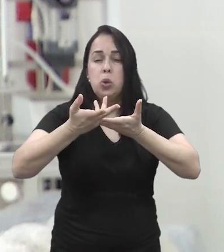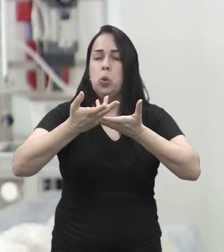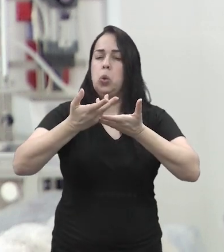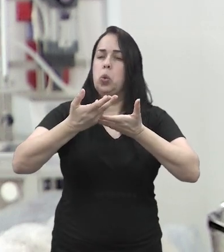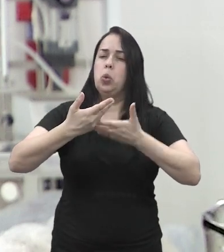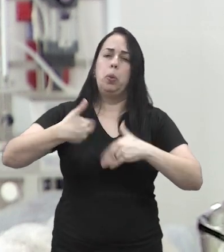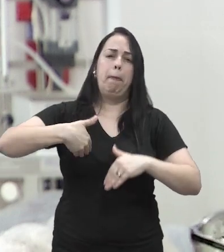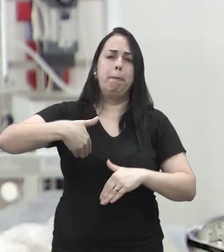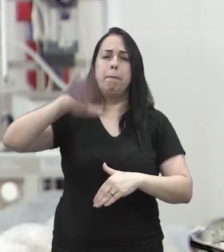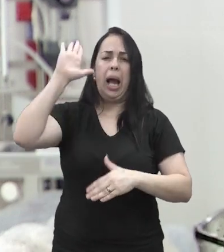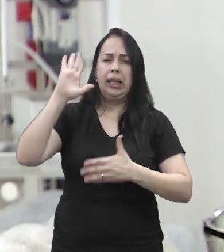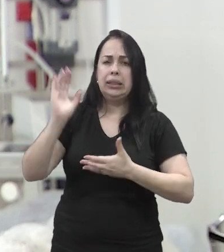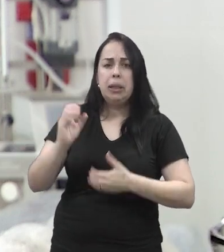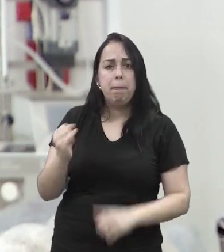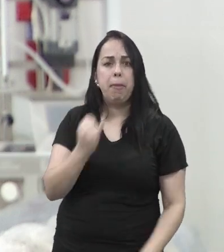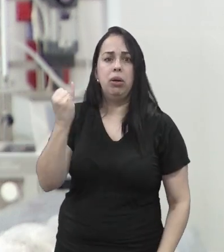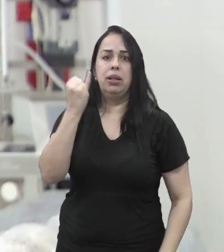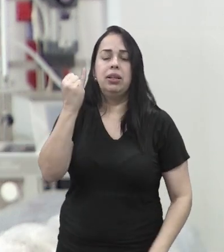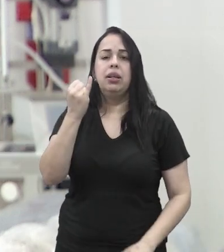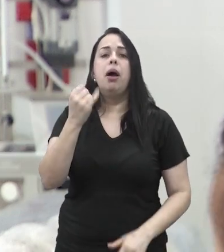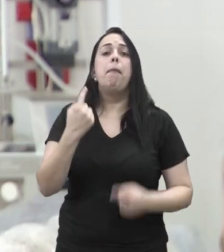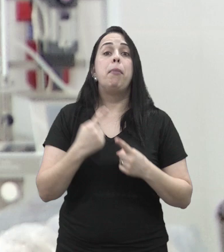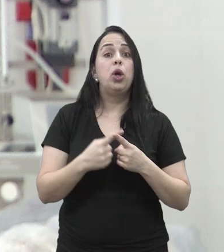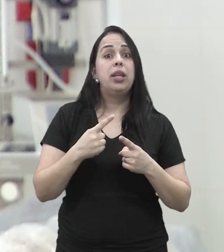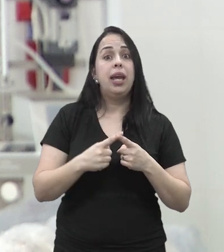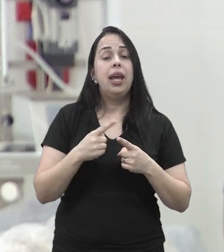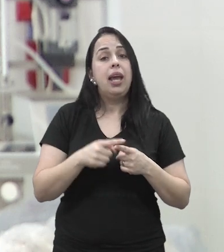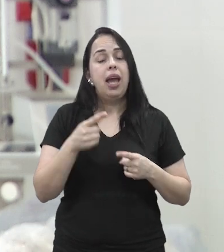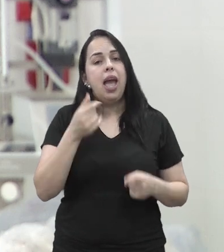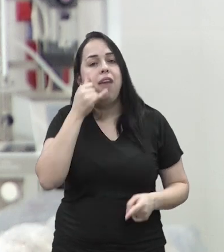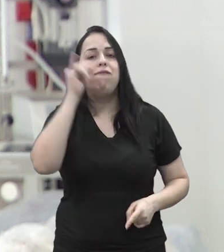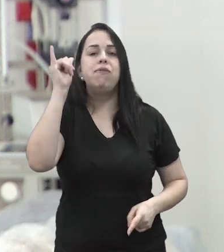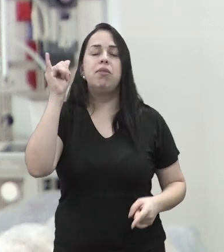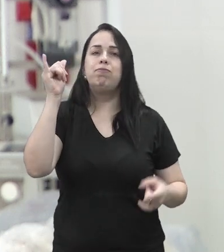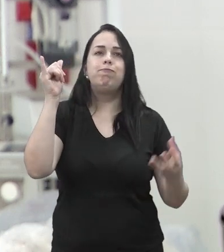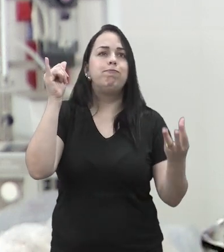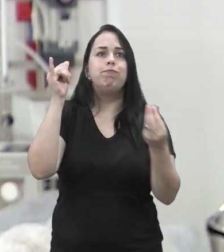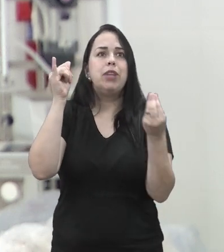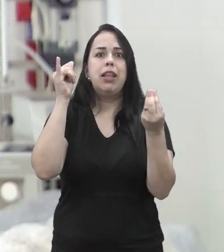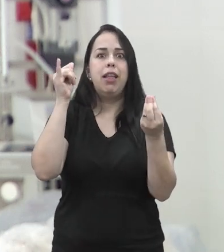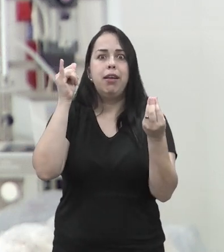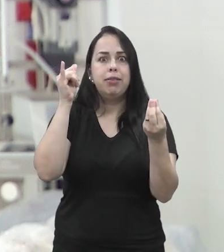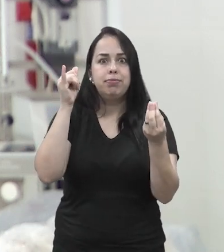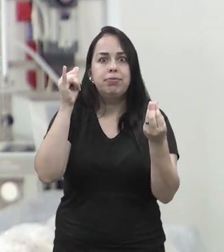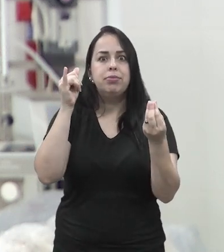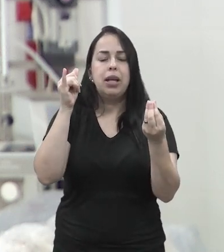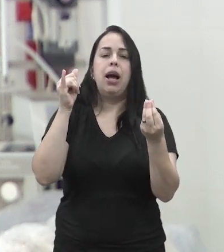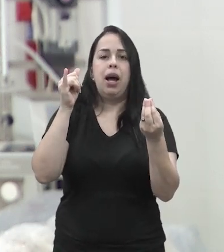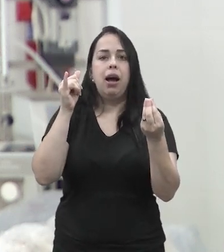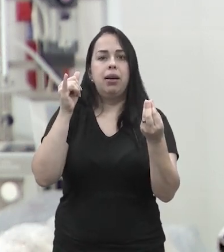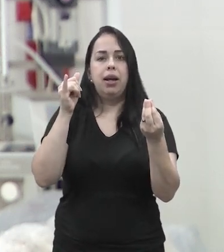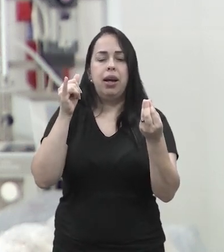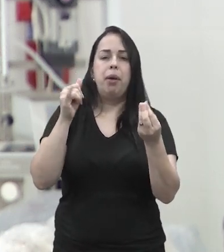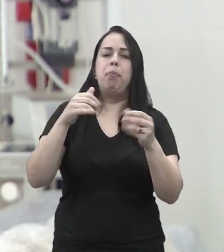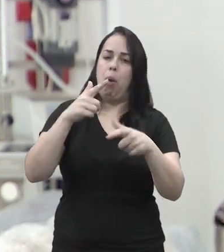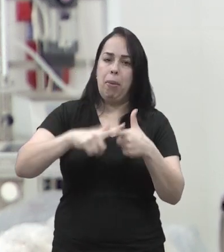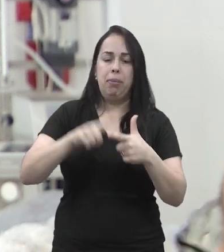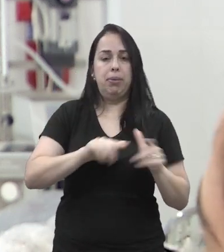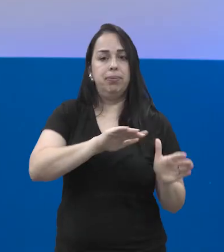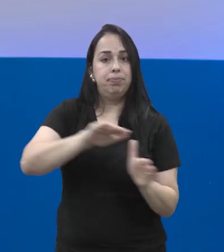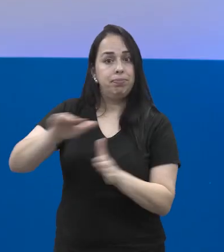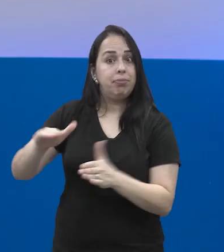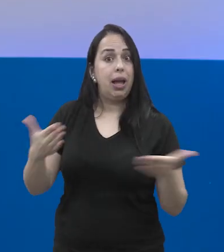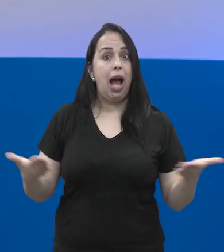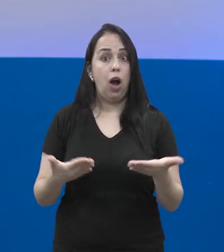informar. Quanto mais nós informarmos, menor vai ser a falta de adesão à